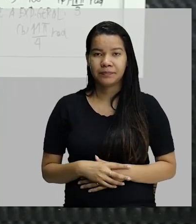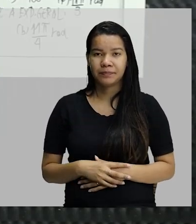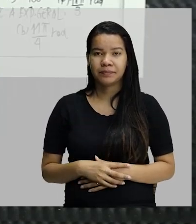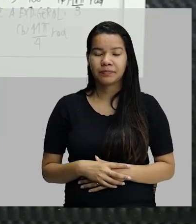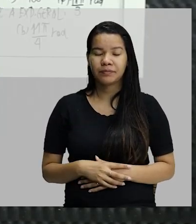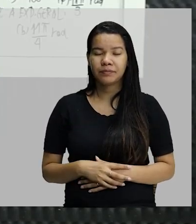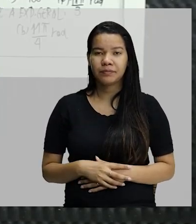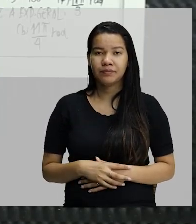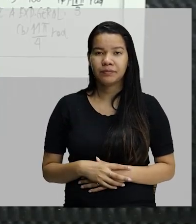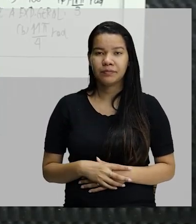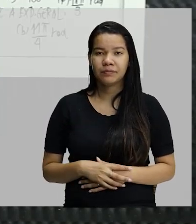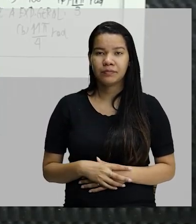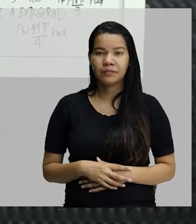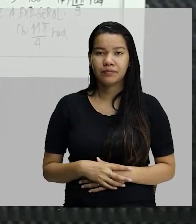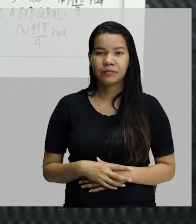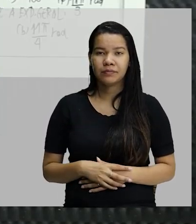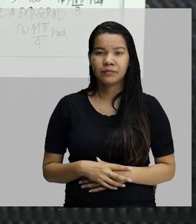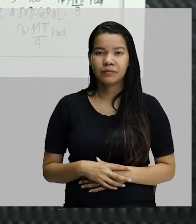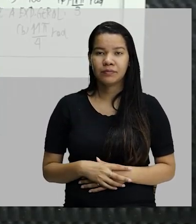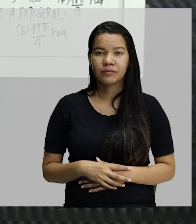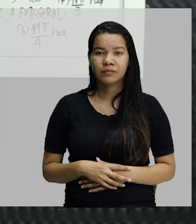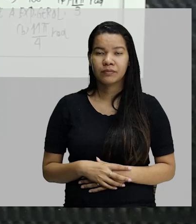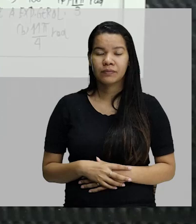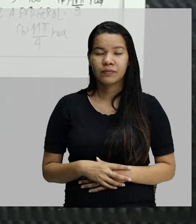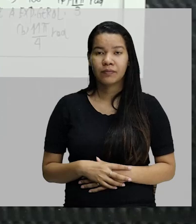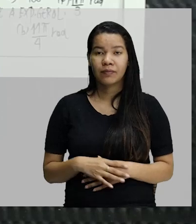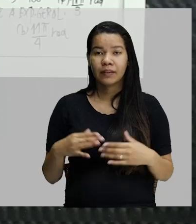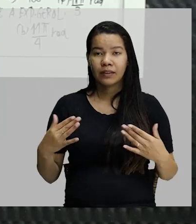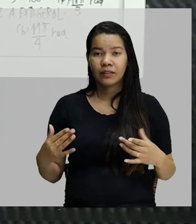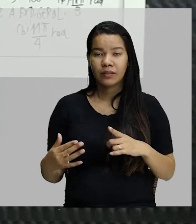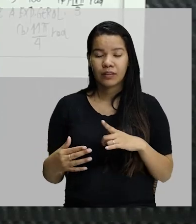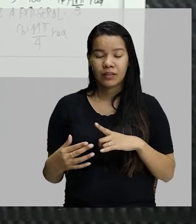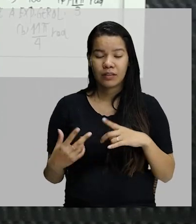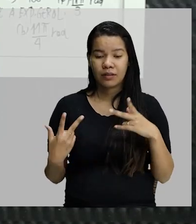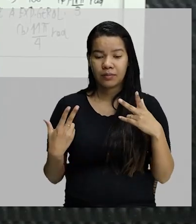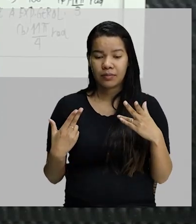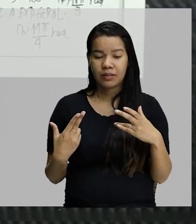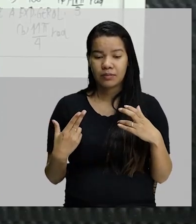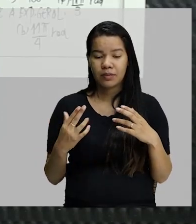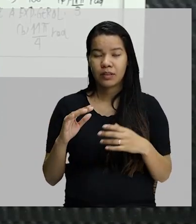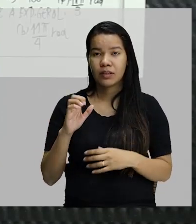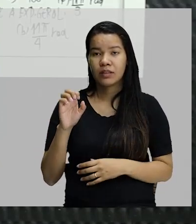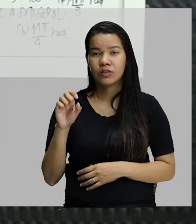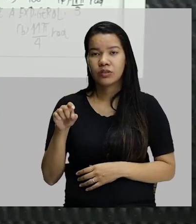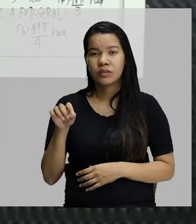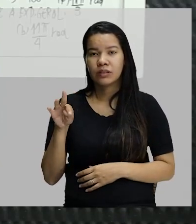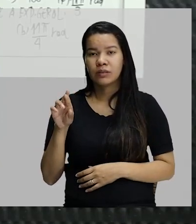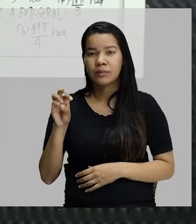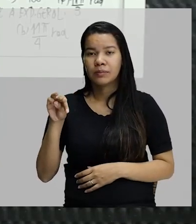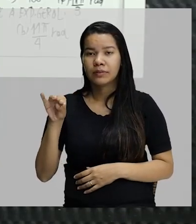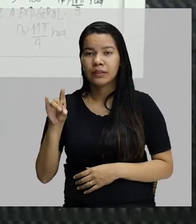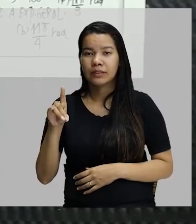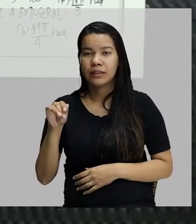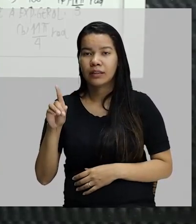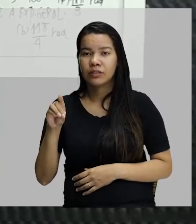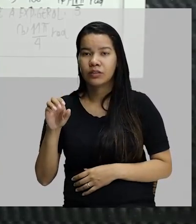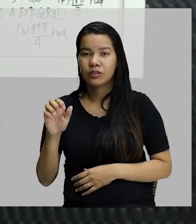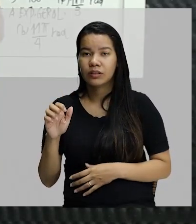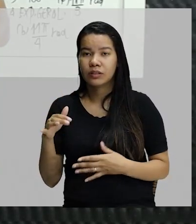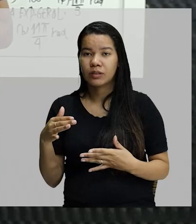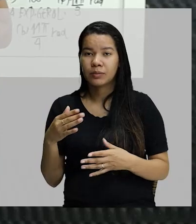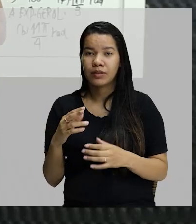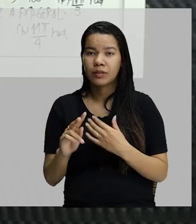aqui 480 graus. Ó. Então, ele tem a mesma extremidade. Então, para efeito de